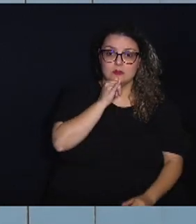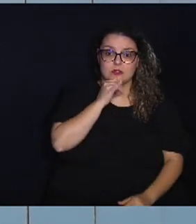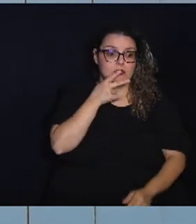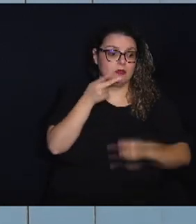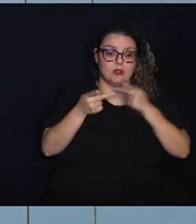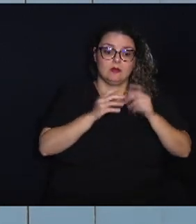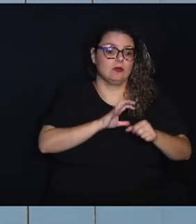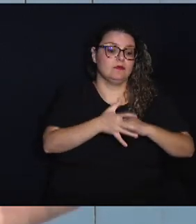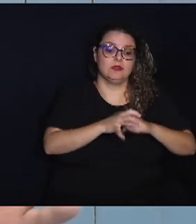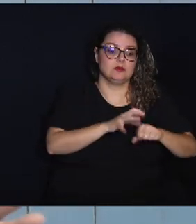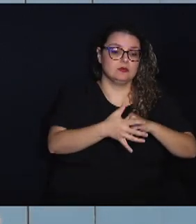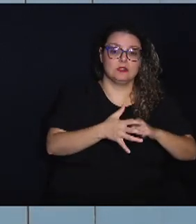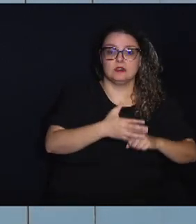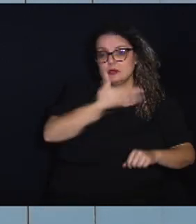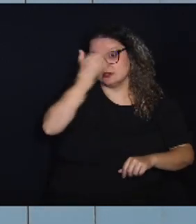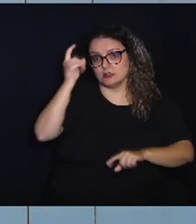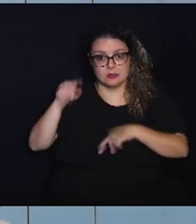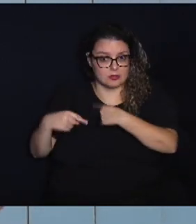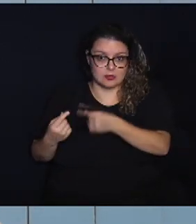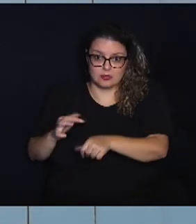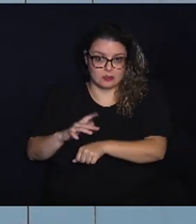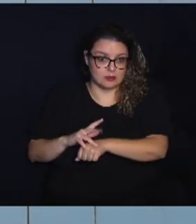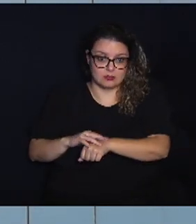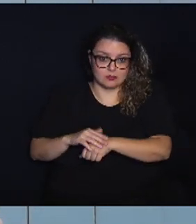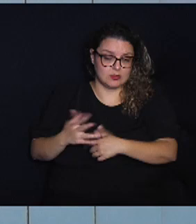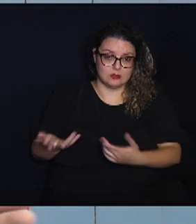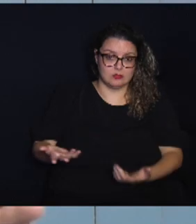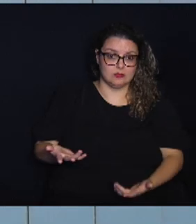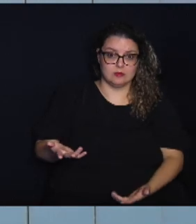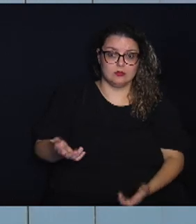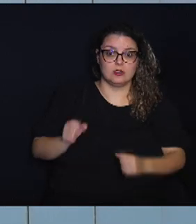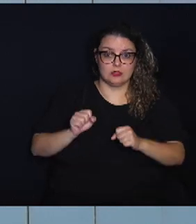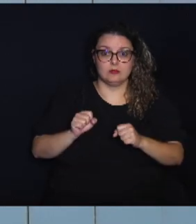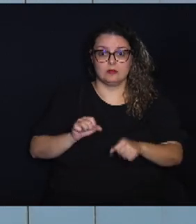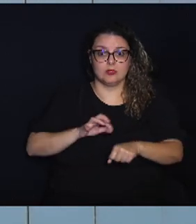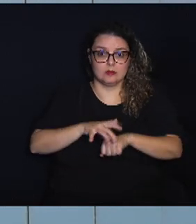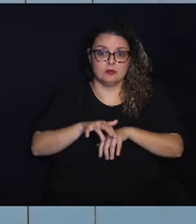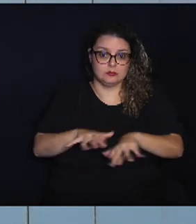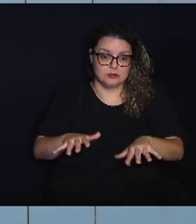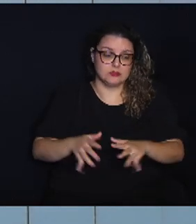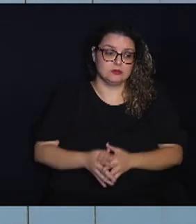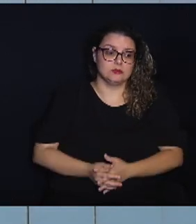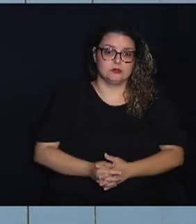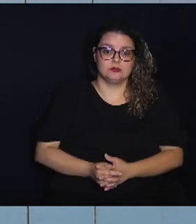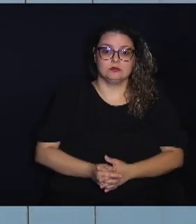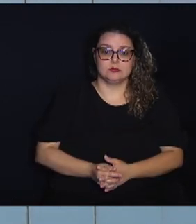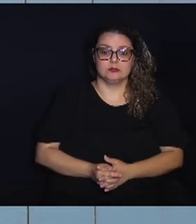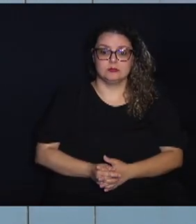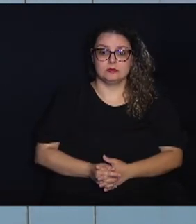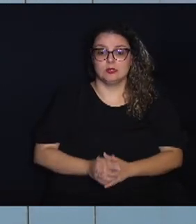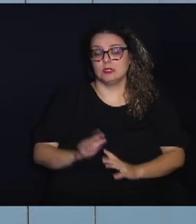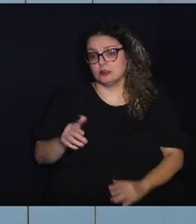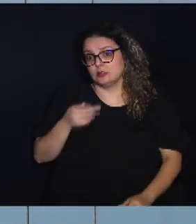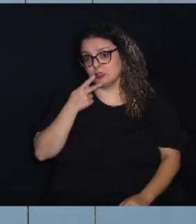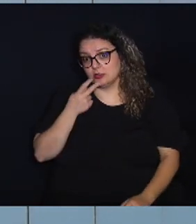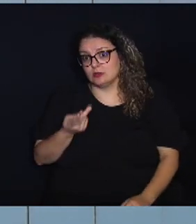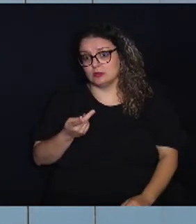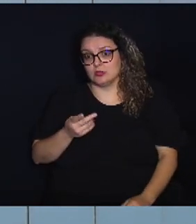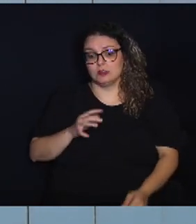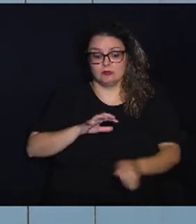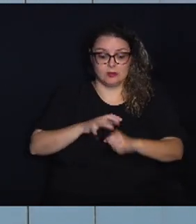Covid. E aí esqueceram as outras doenças, né, que podem também ser infectadas. E quando falava-se em